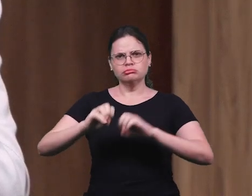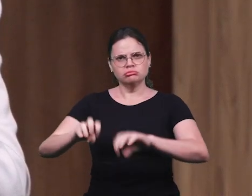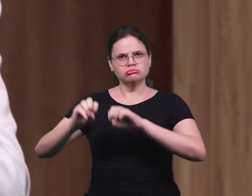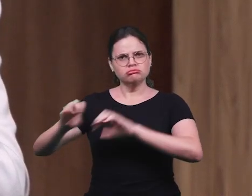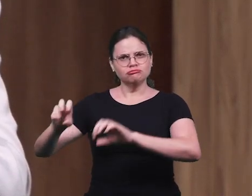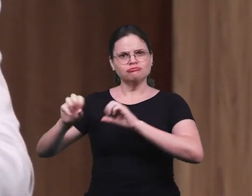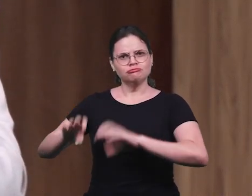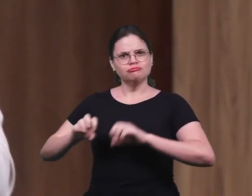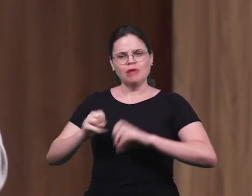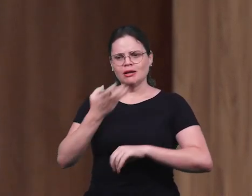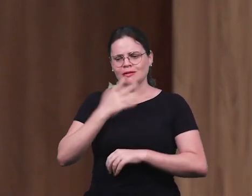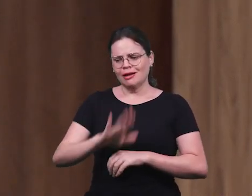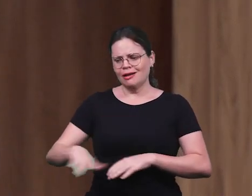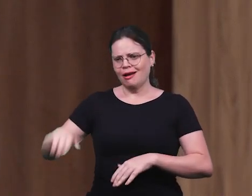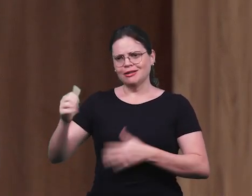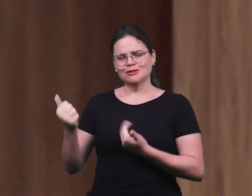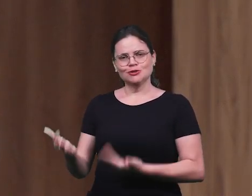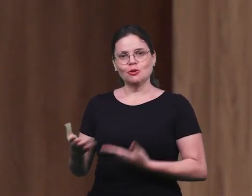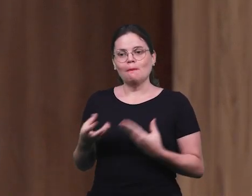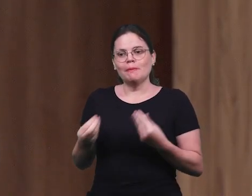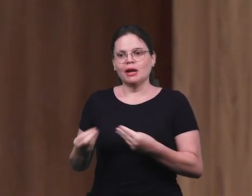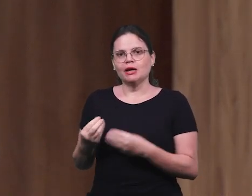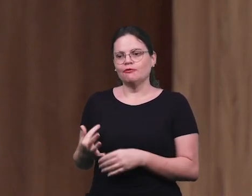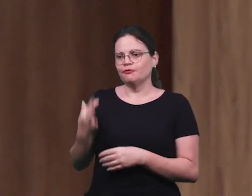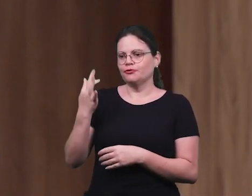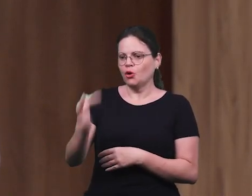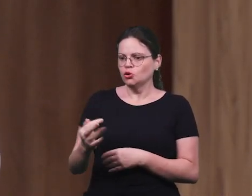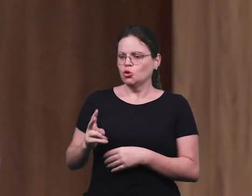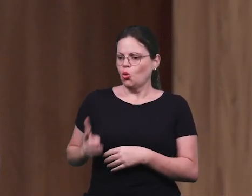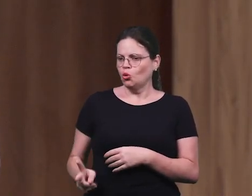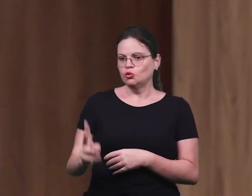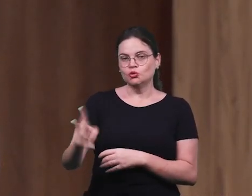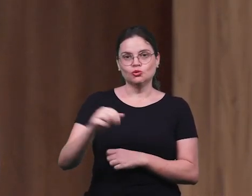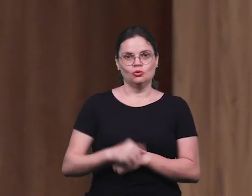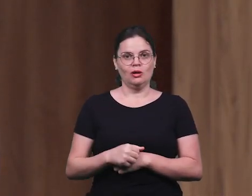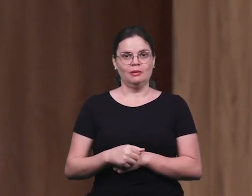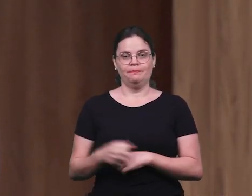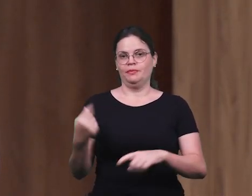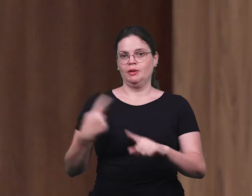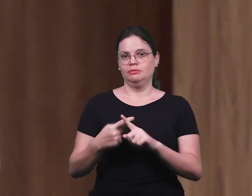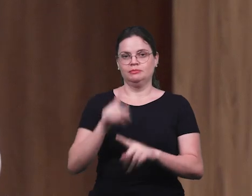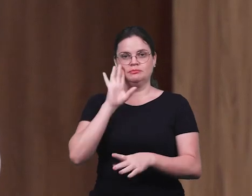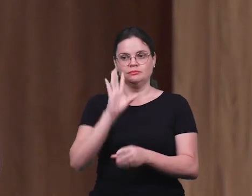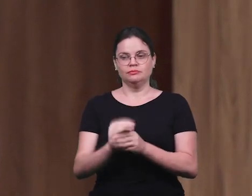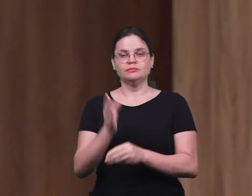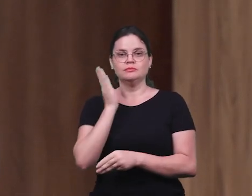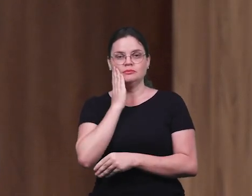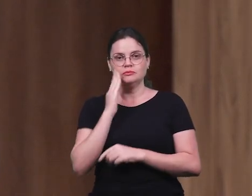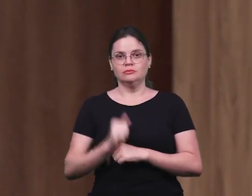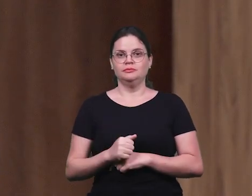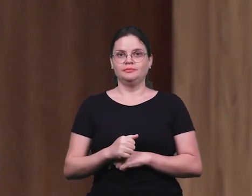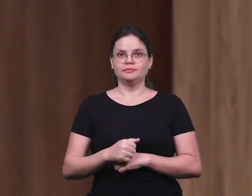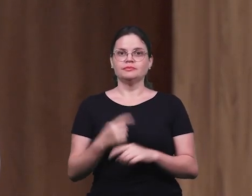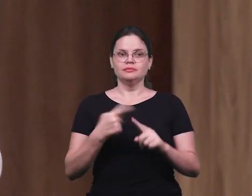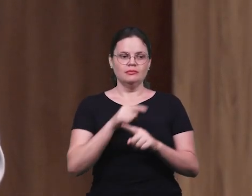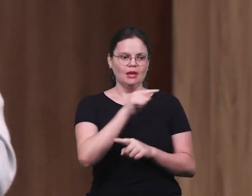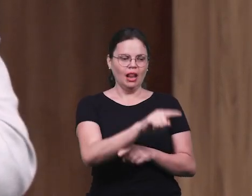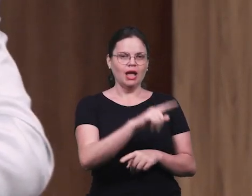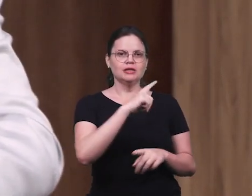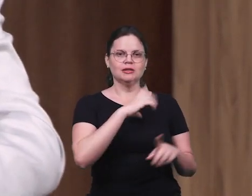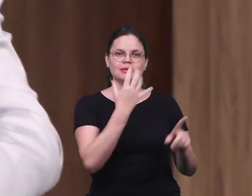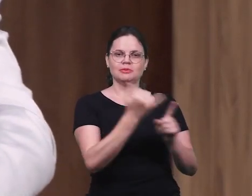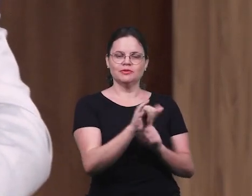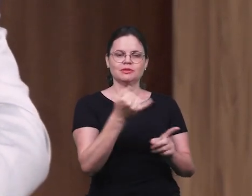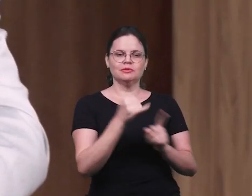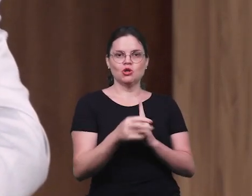viva. Então aquilo que eu dizer o seguinte, a profecia ia continuar em Israel, porque havia muitos jovens ali sendo preparados para